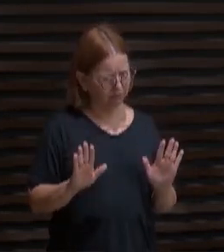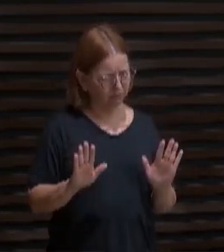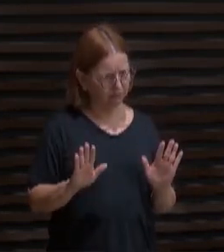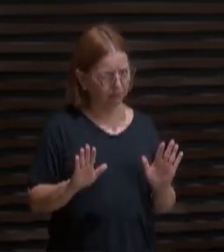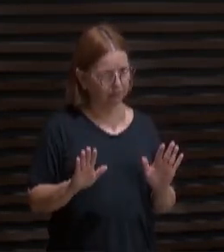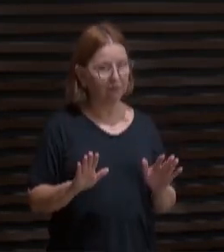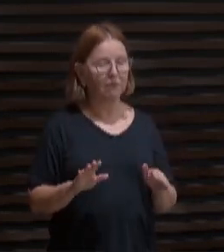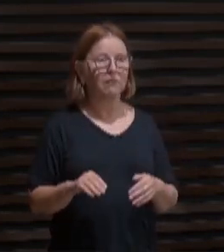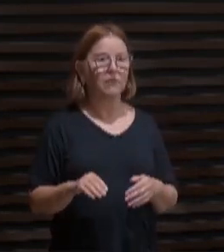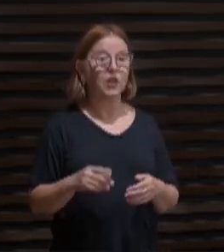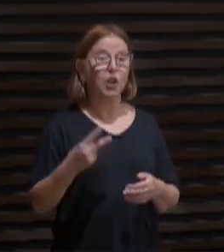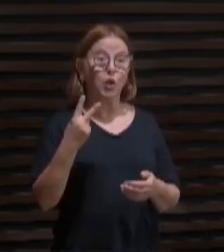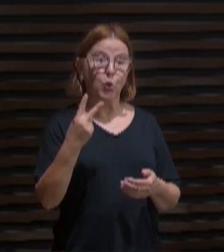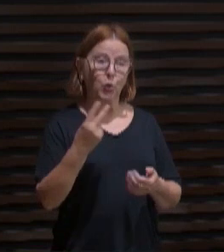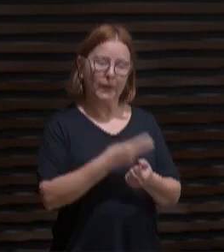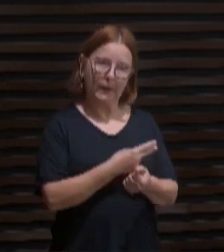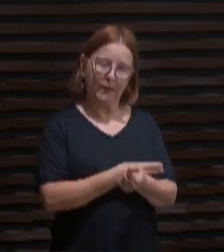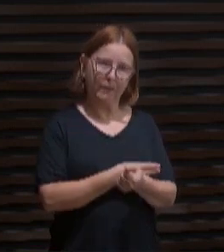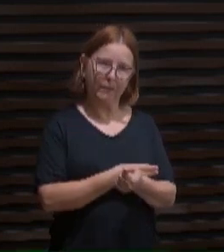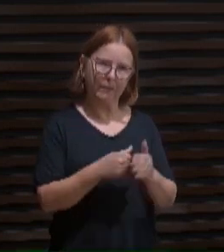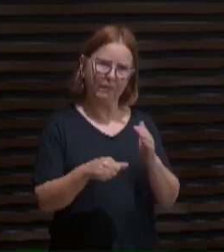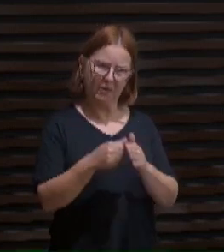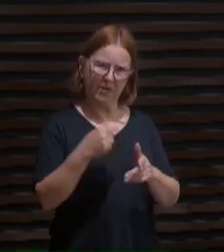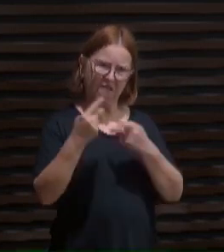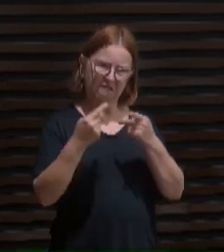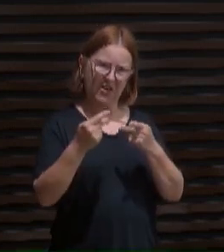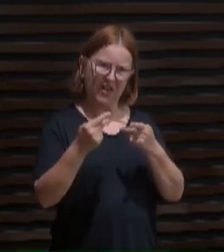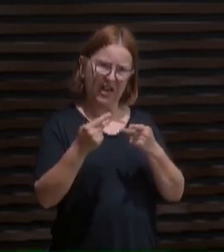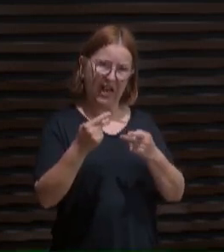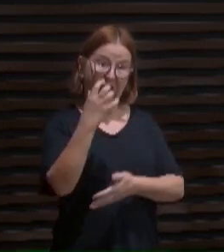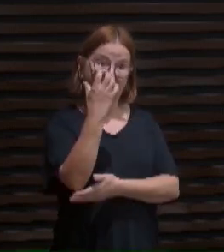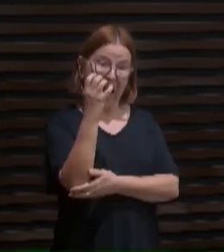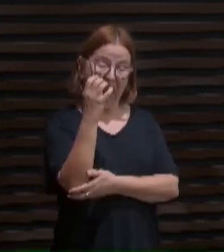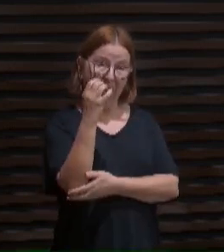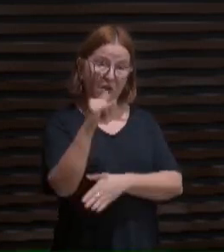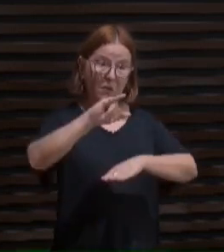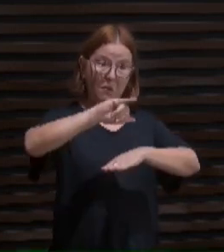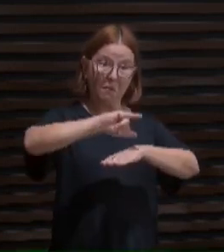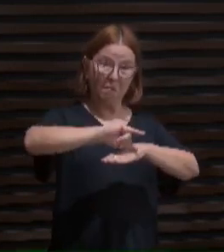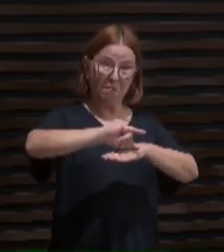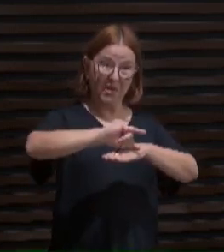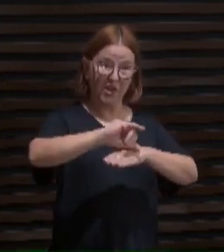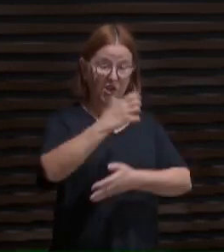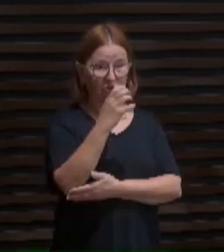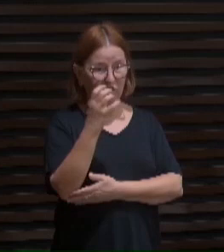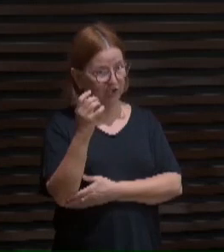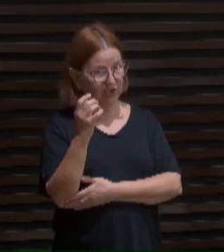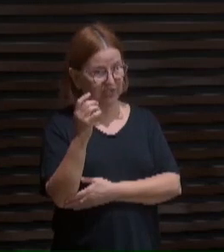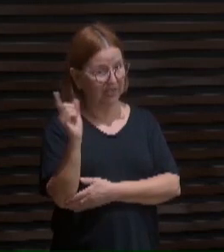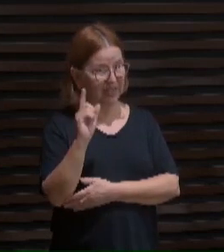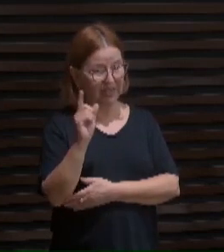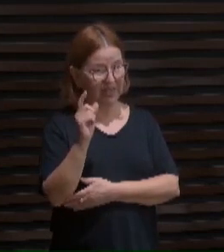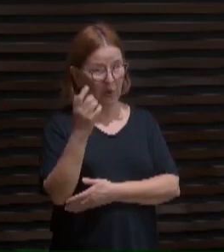dois erros. Primeiro, a árvore que está no meio do jardim é a árvore da vida, e não a